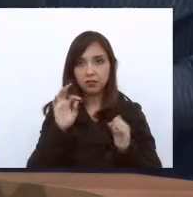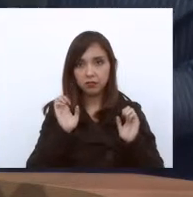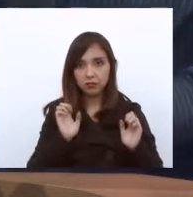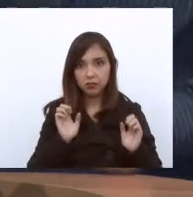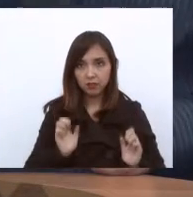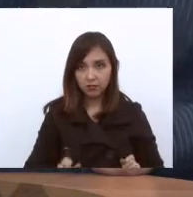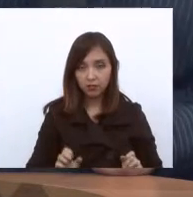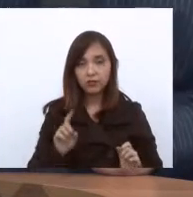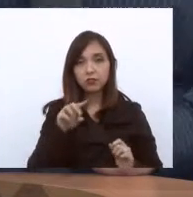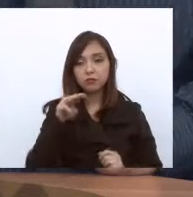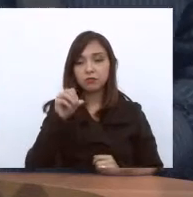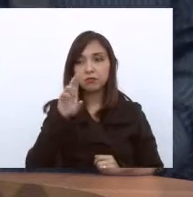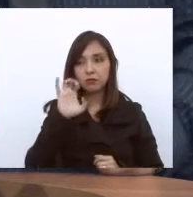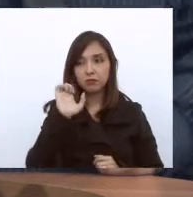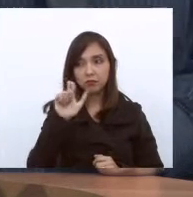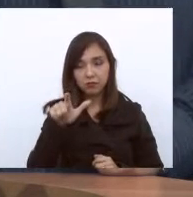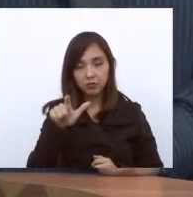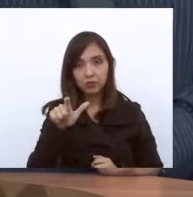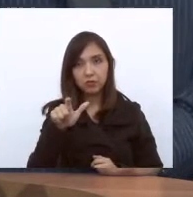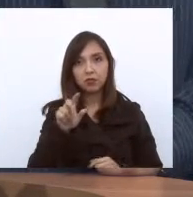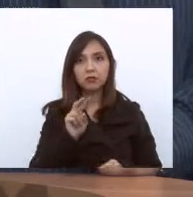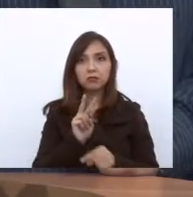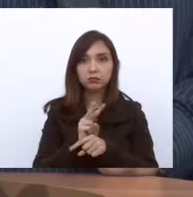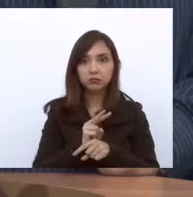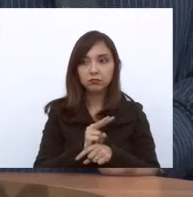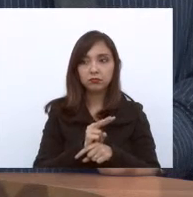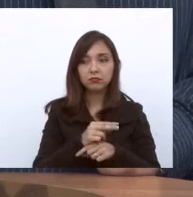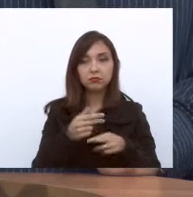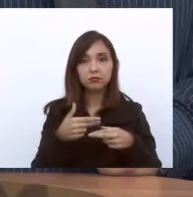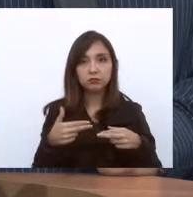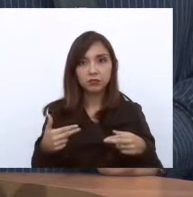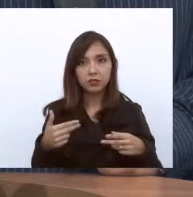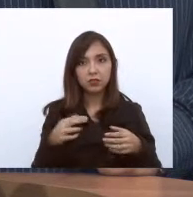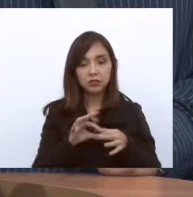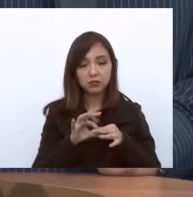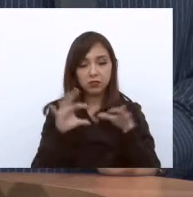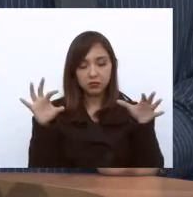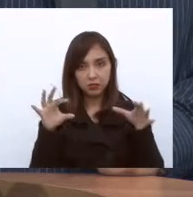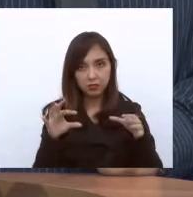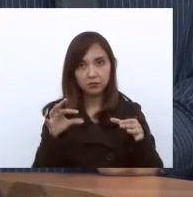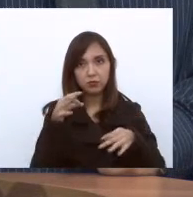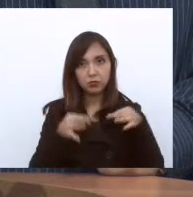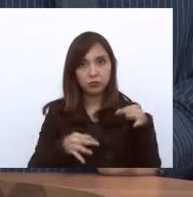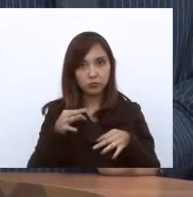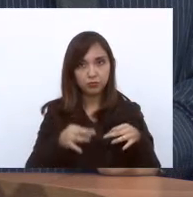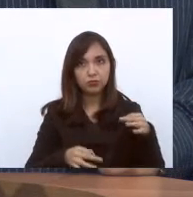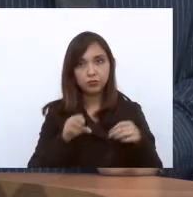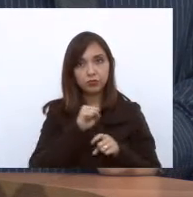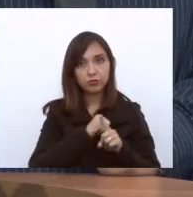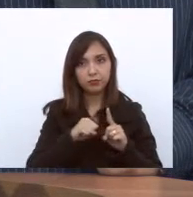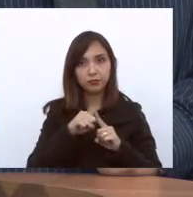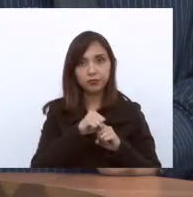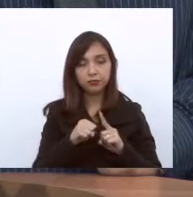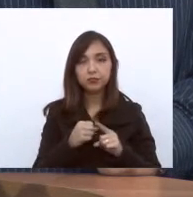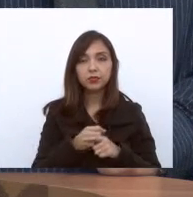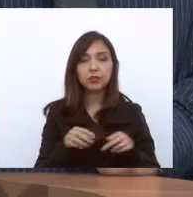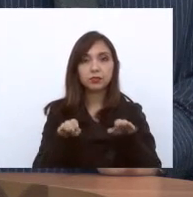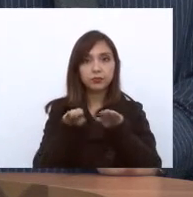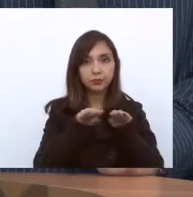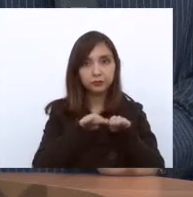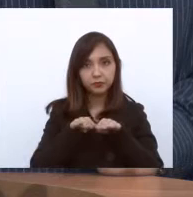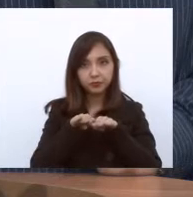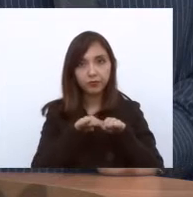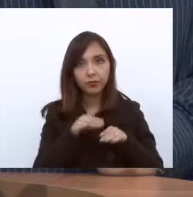ética e da moralidade, na defesa da liberdade, da justiça social, da